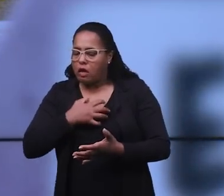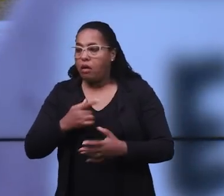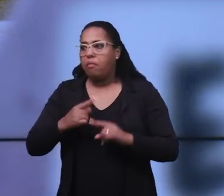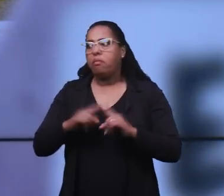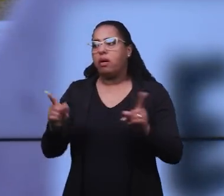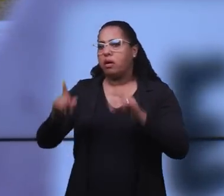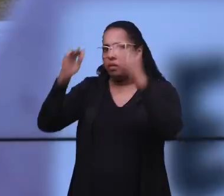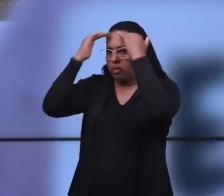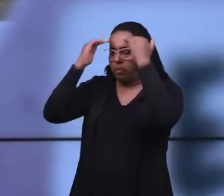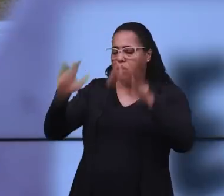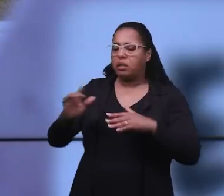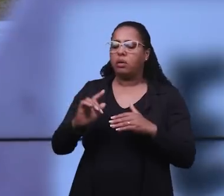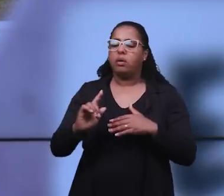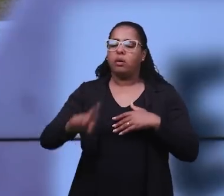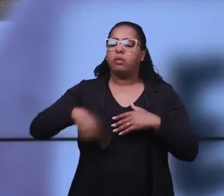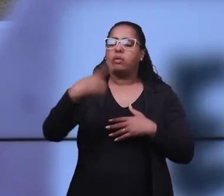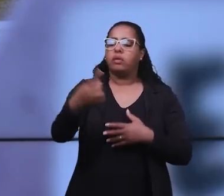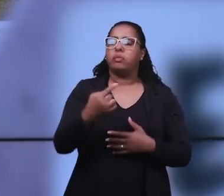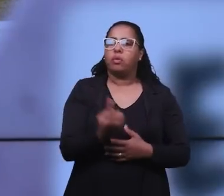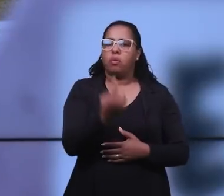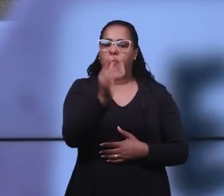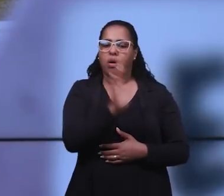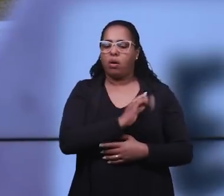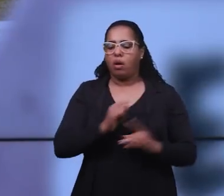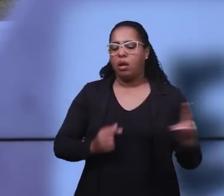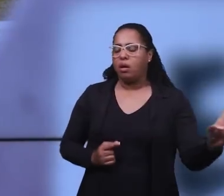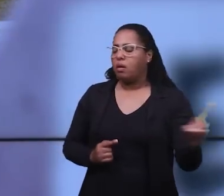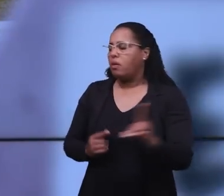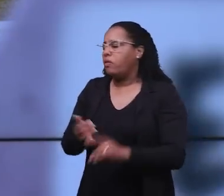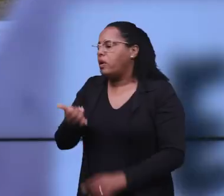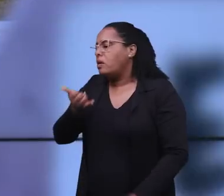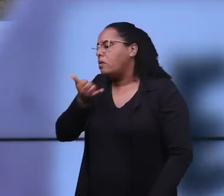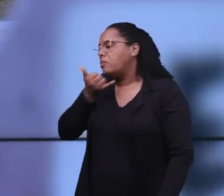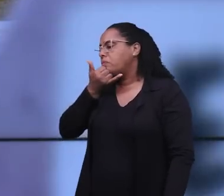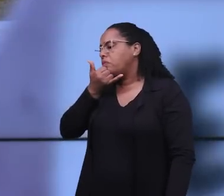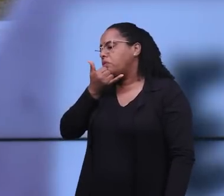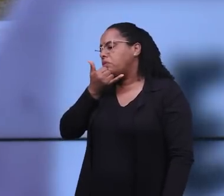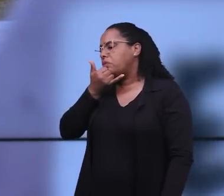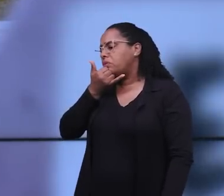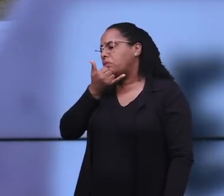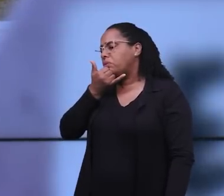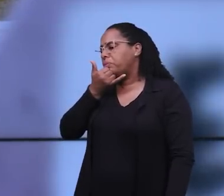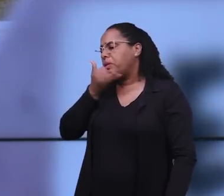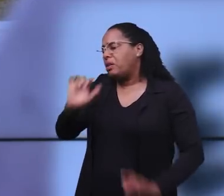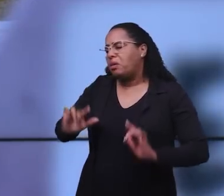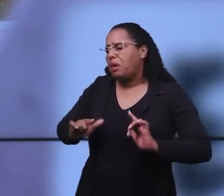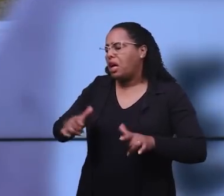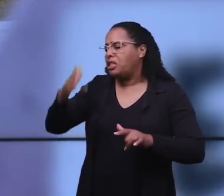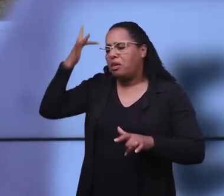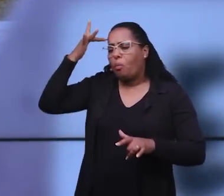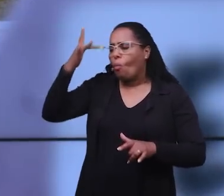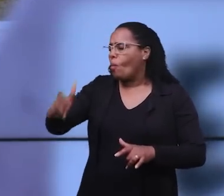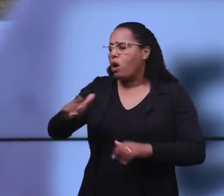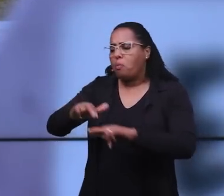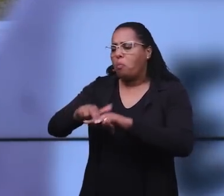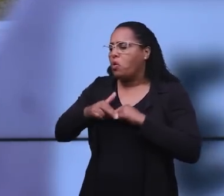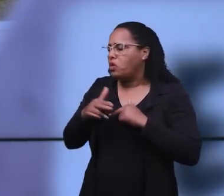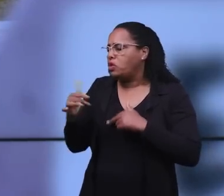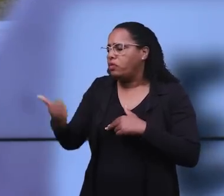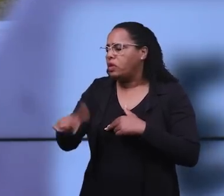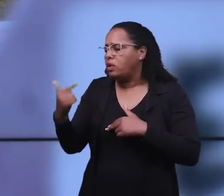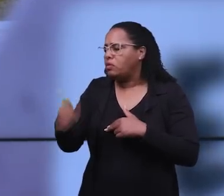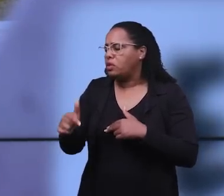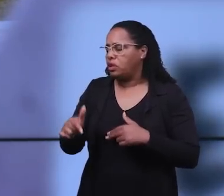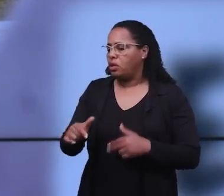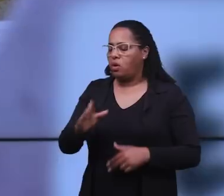obedeceu. Irmãos, em poucos dias, uma das colegas veio pedir desculpas, disse que agiu sem entender, sem ter